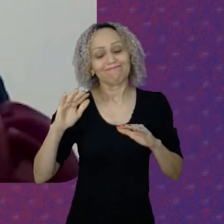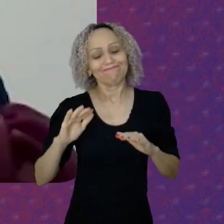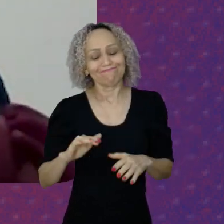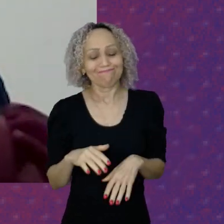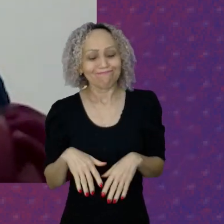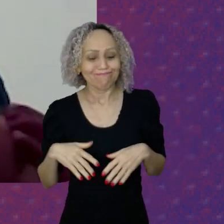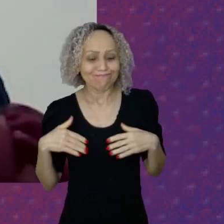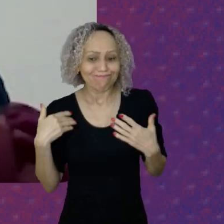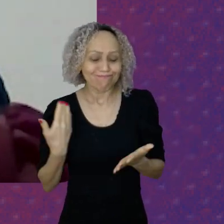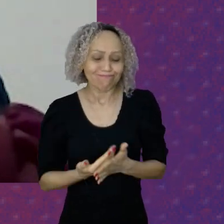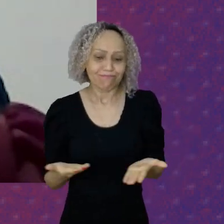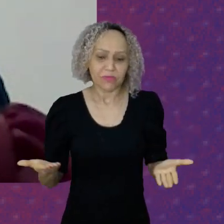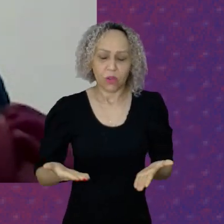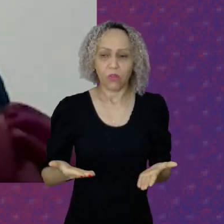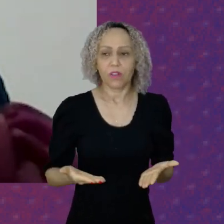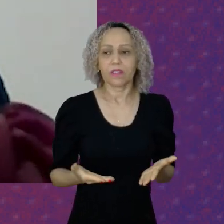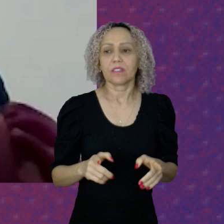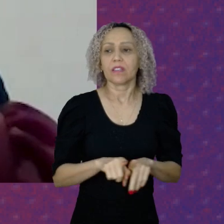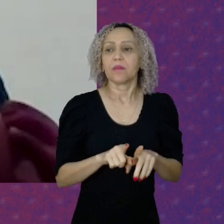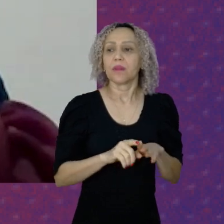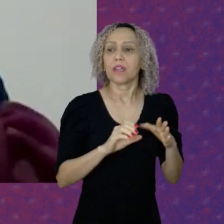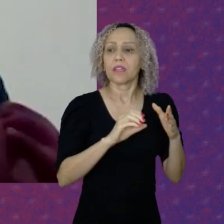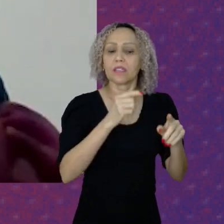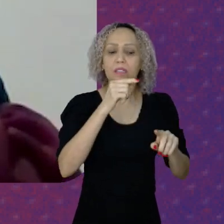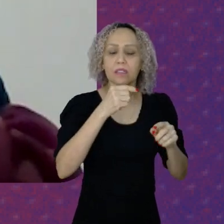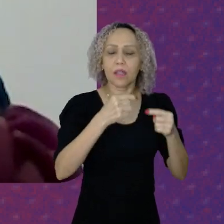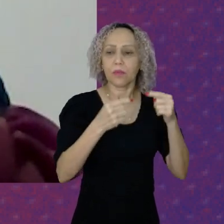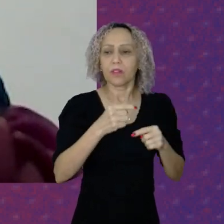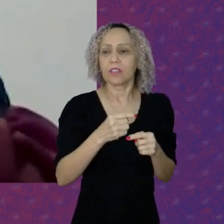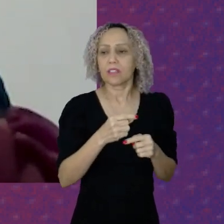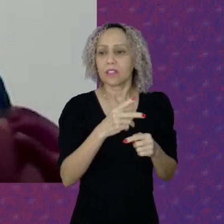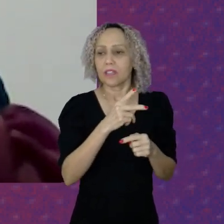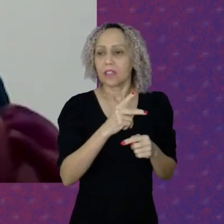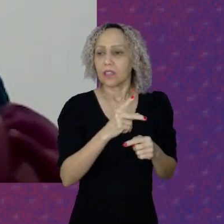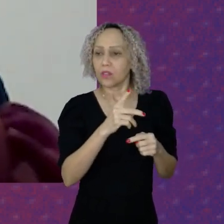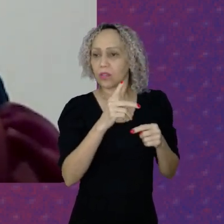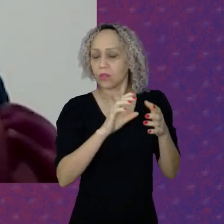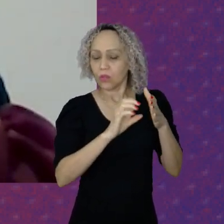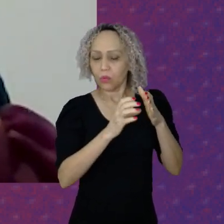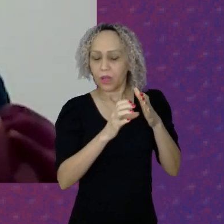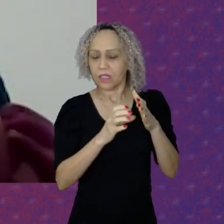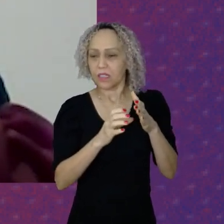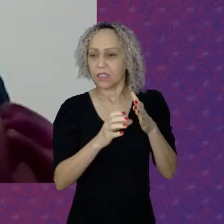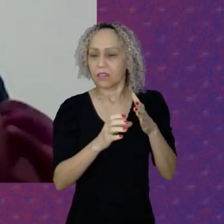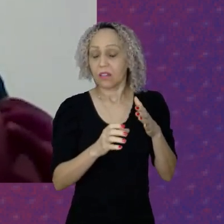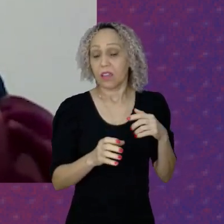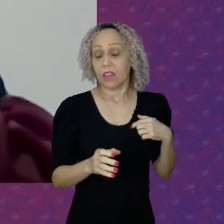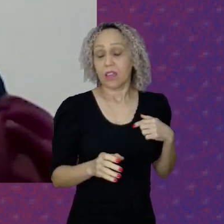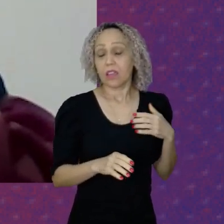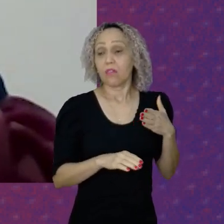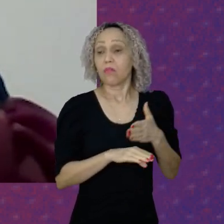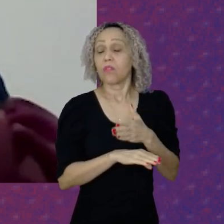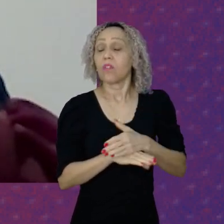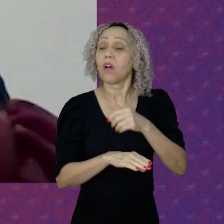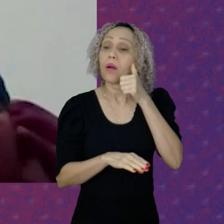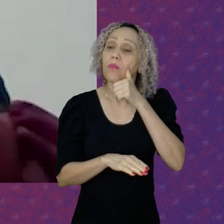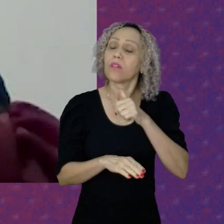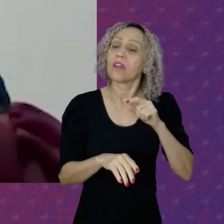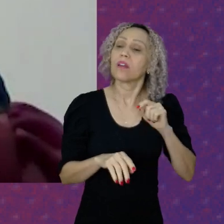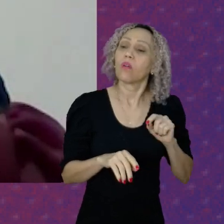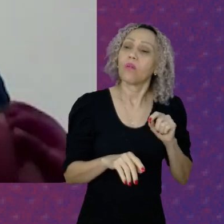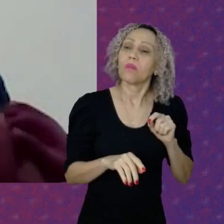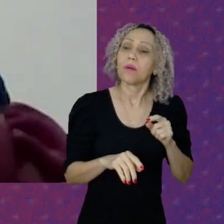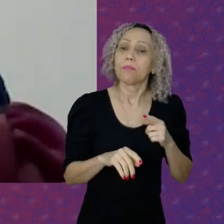da política partidária, eu afirmo que talvez de todos os lugares que as mulheres vêm ocupando, na política partidária